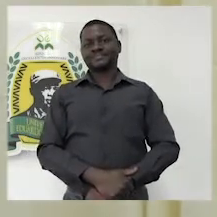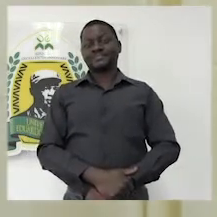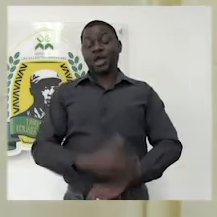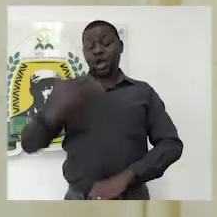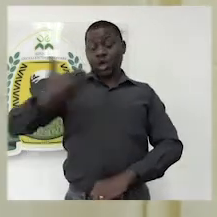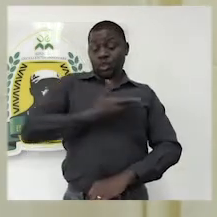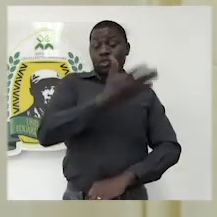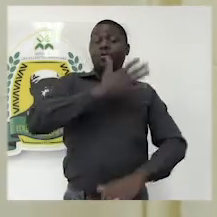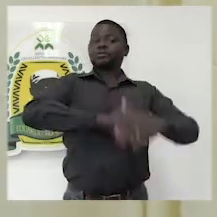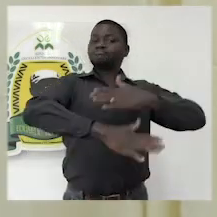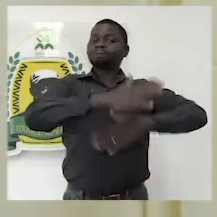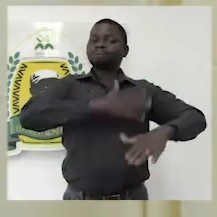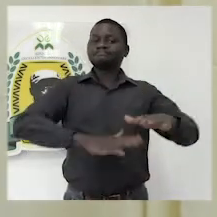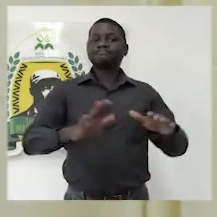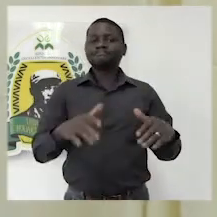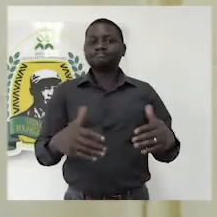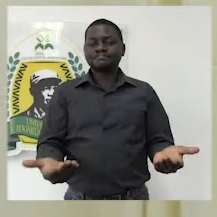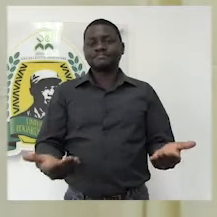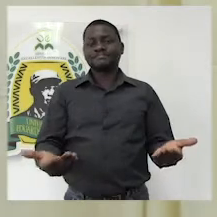Aquilo que nós podíamos querer